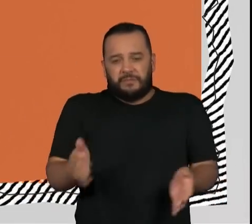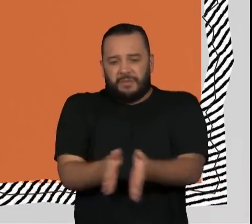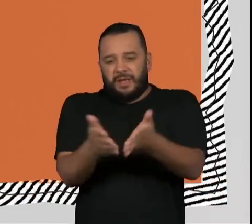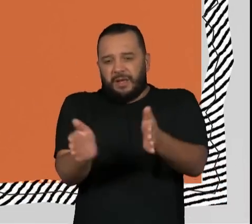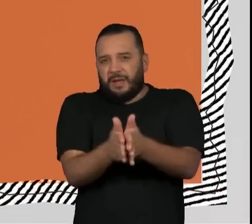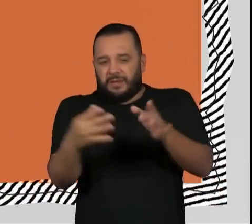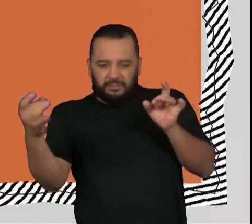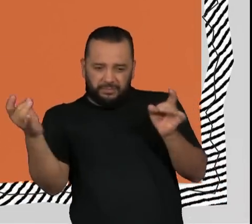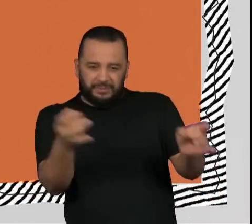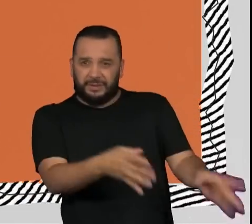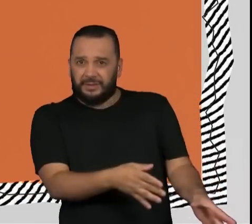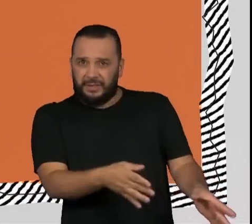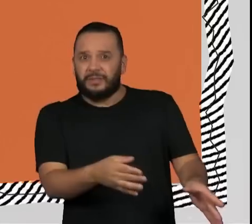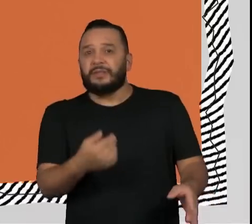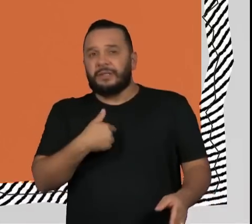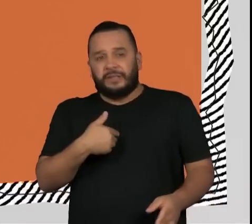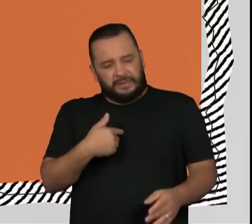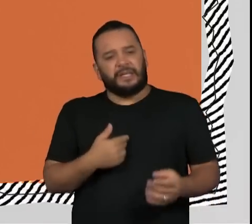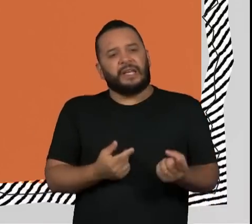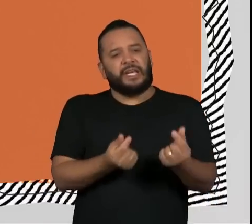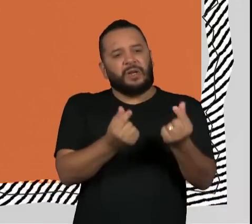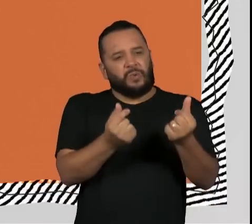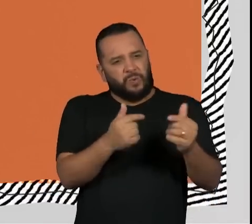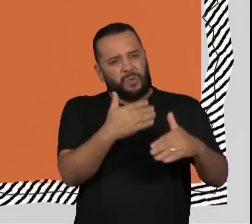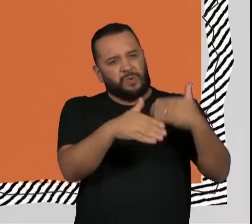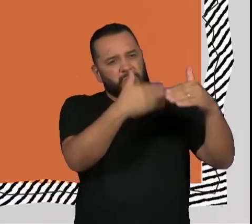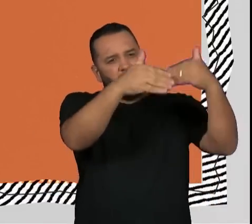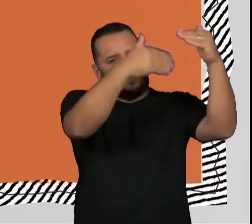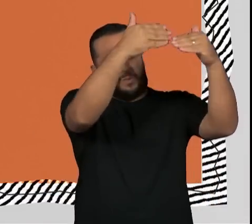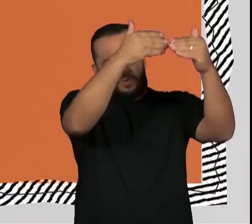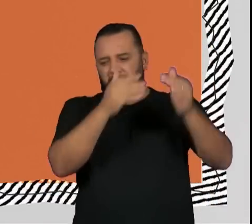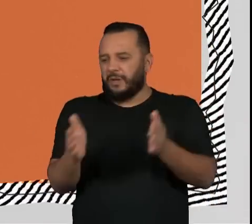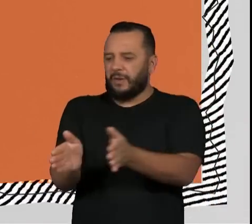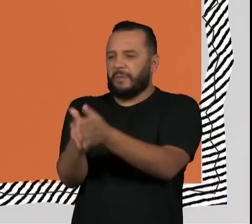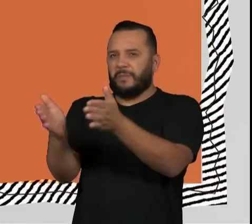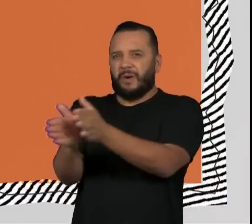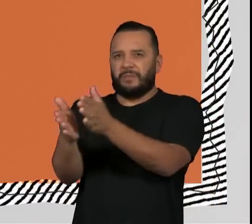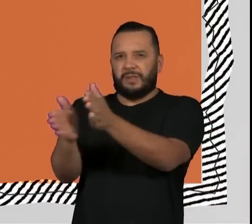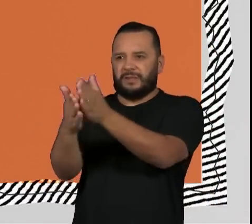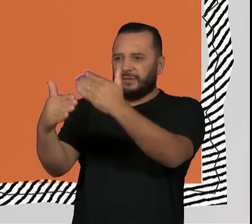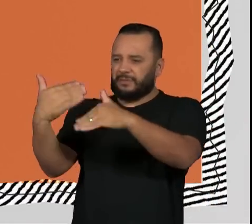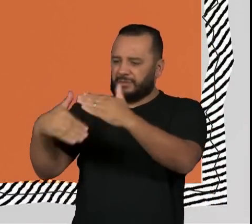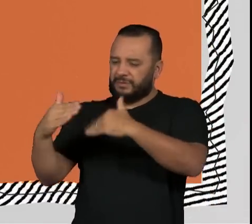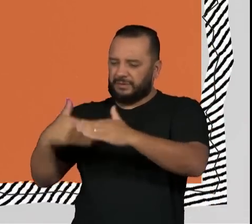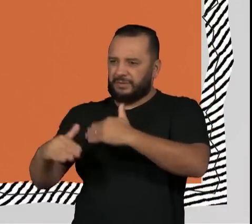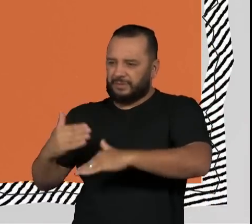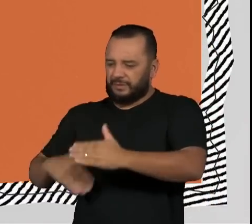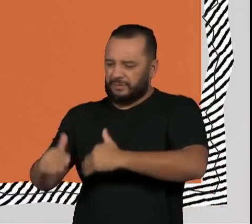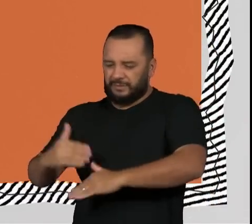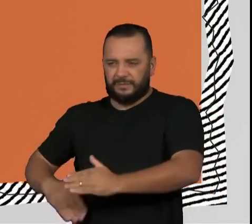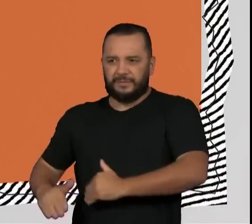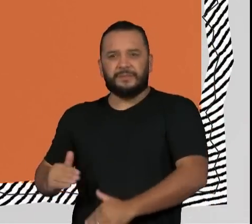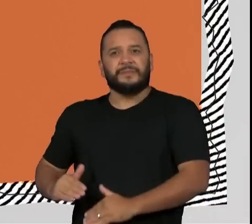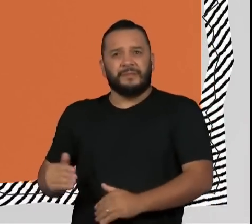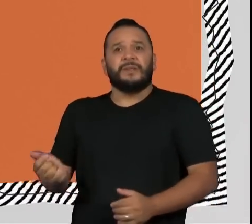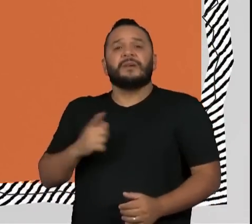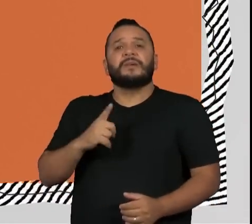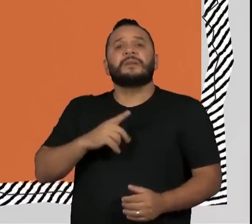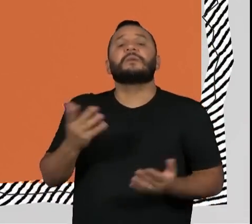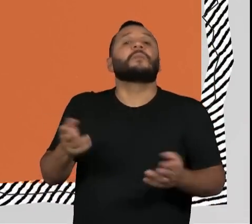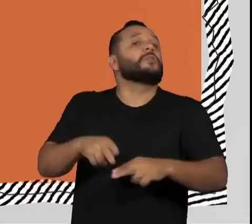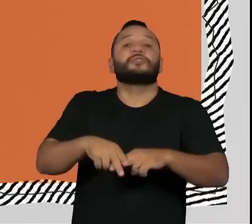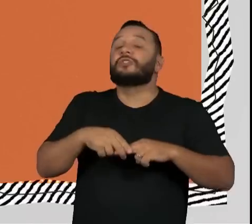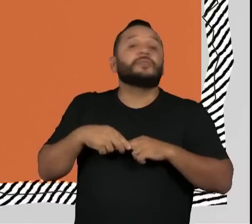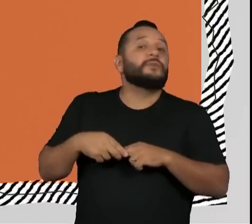situação precária, onde o rico cada vez fica mais rico e o pobre cada vez fica mais pobre. E o